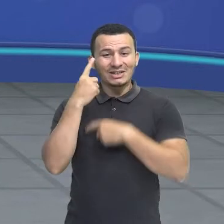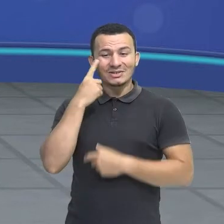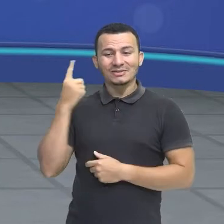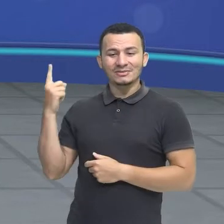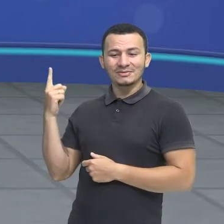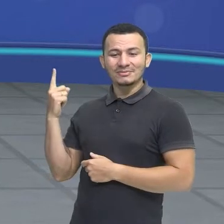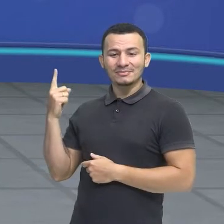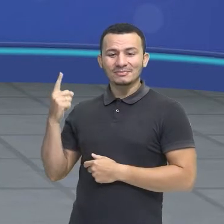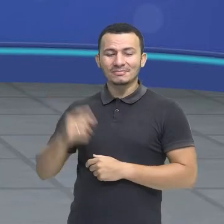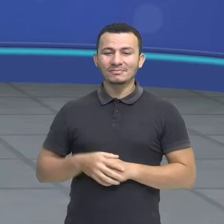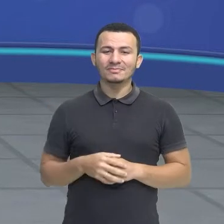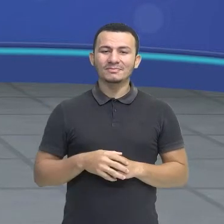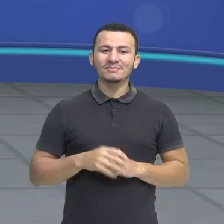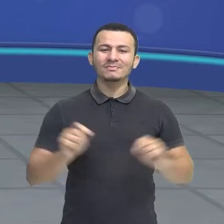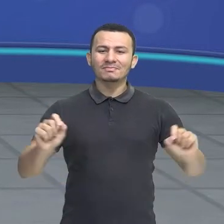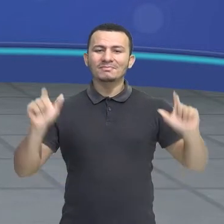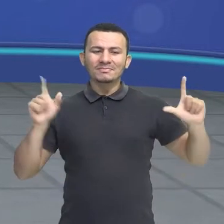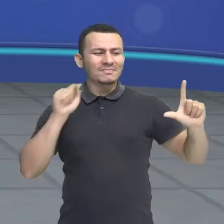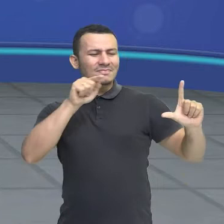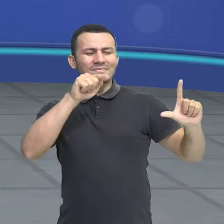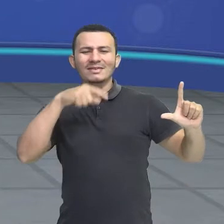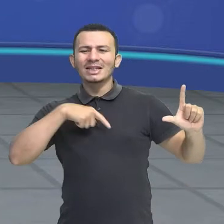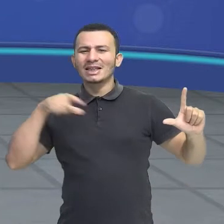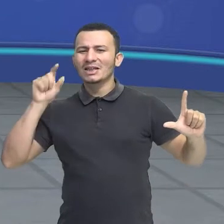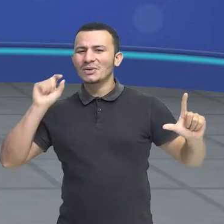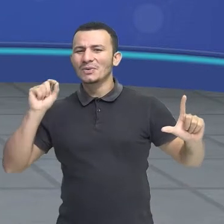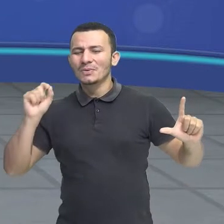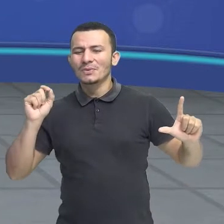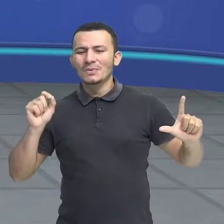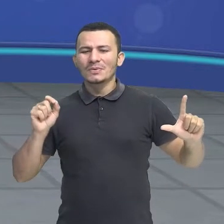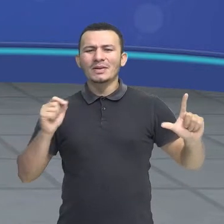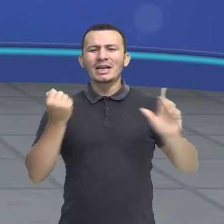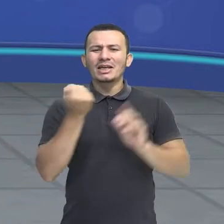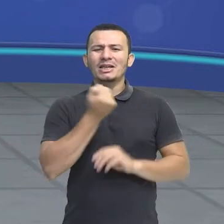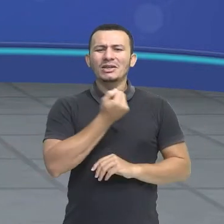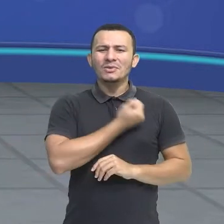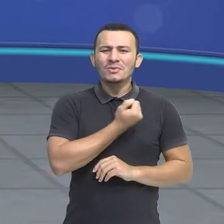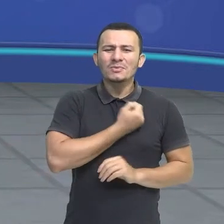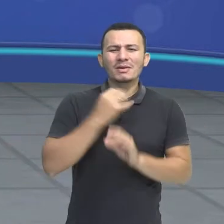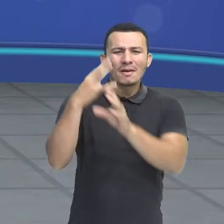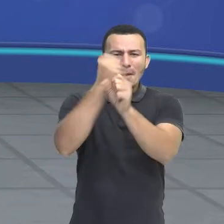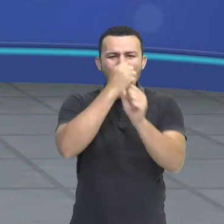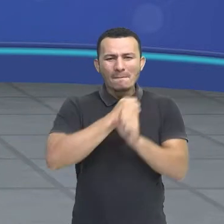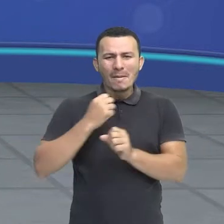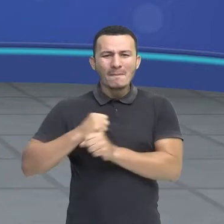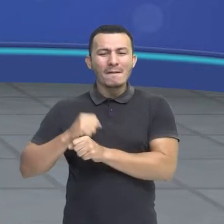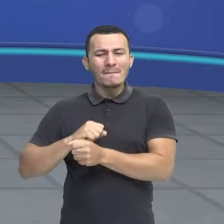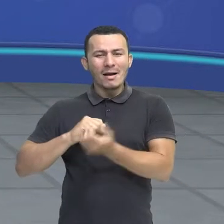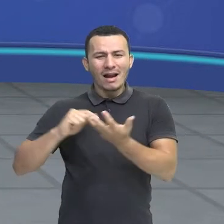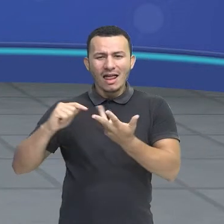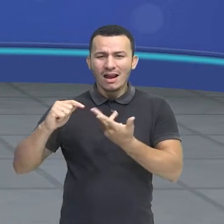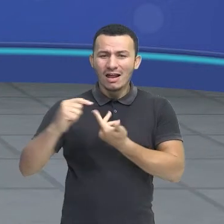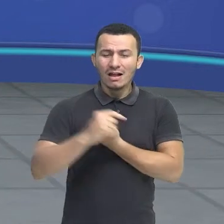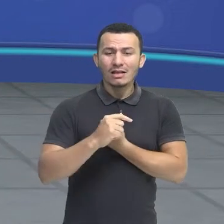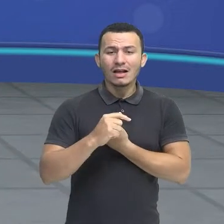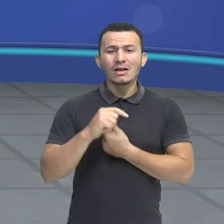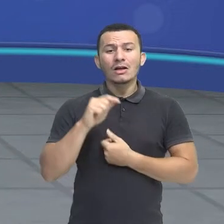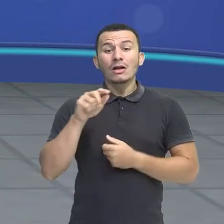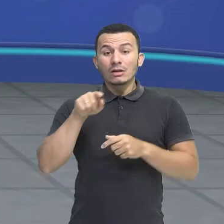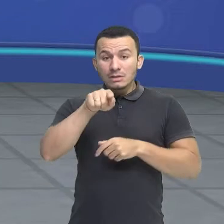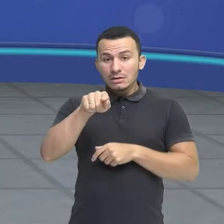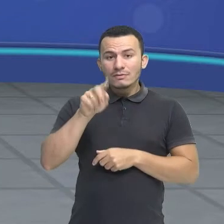você olha para cá, o que você vê aqui, né? Números, cálculos e tal. Quando você olha para cá, o que você